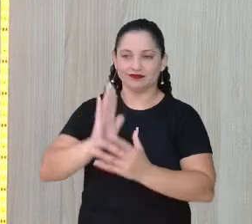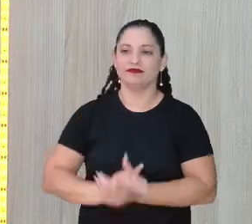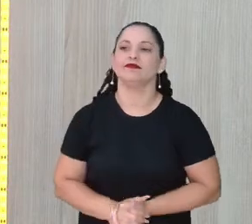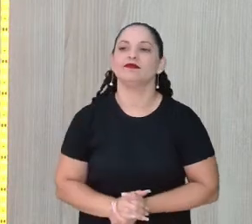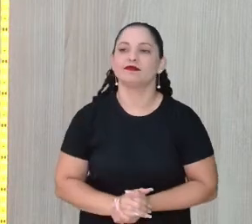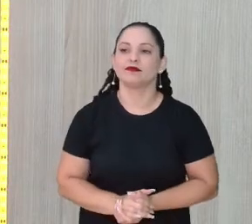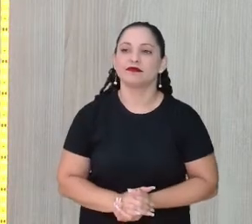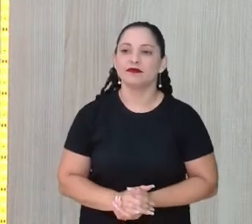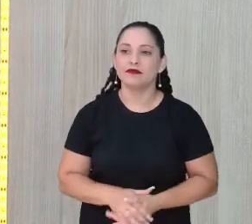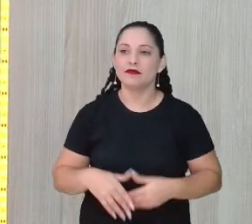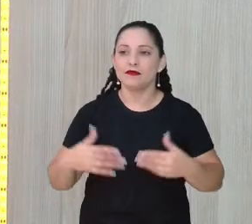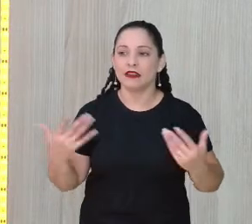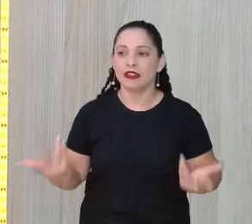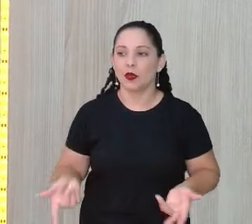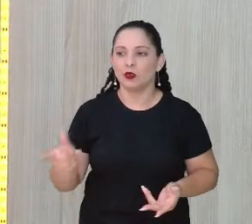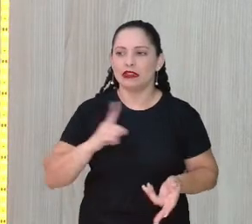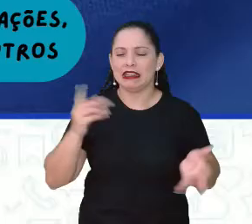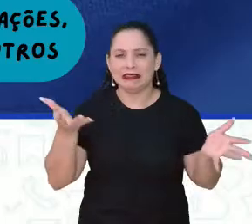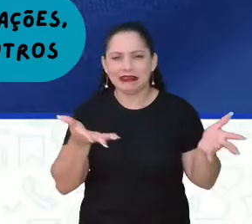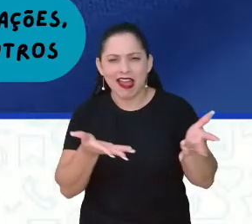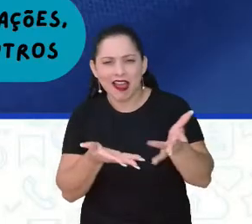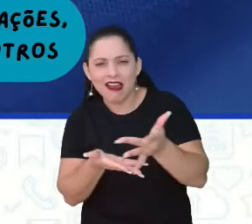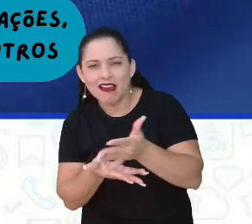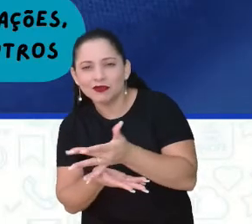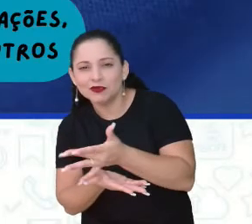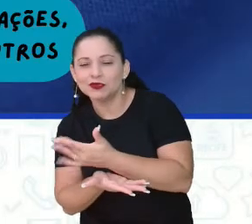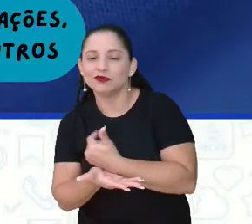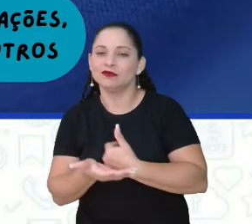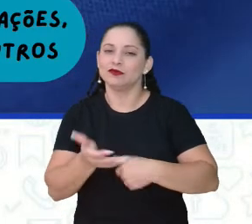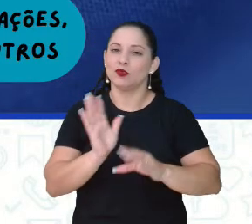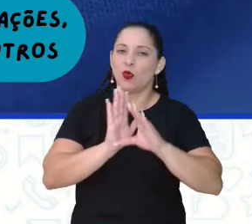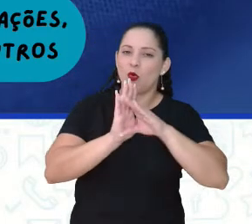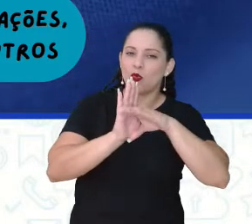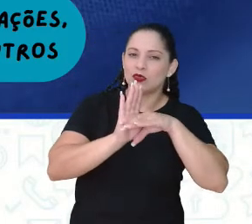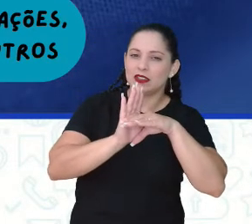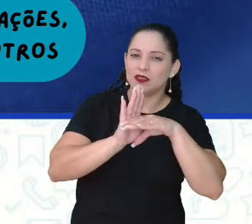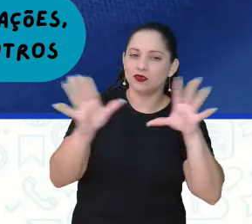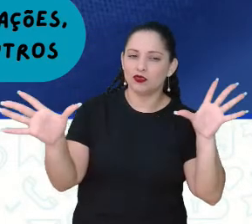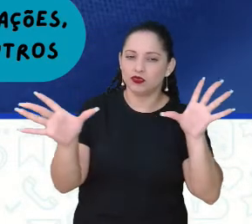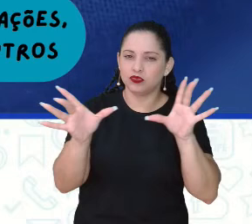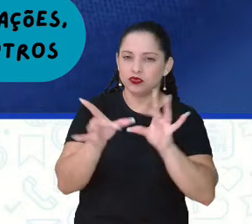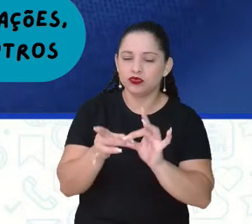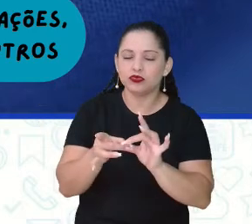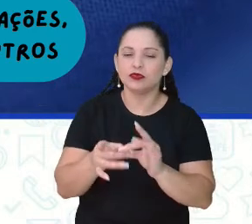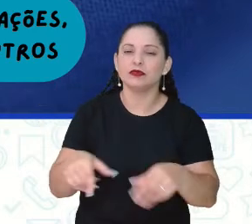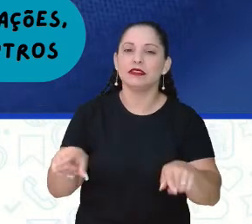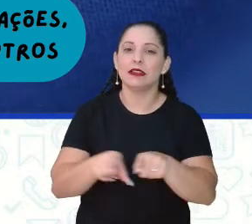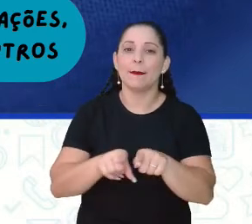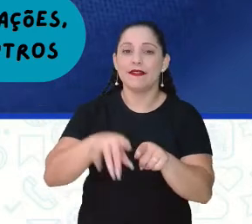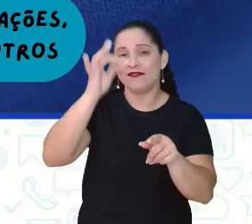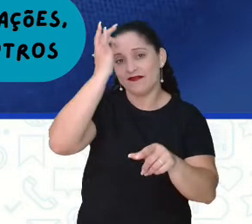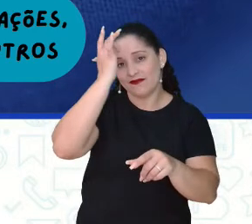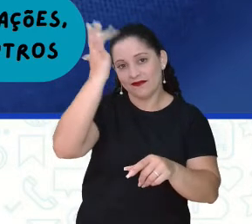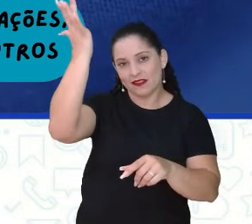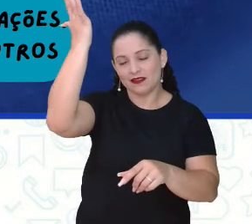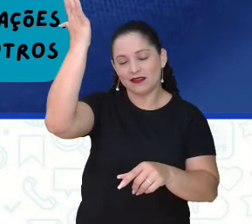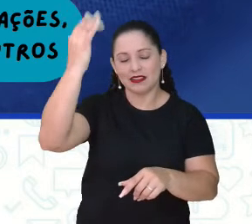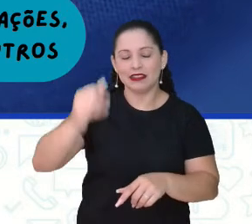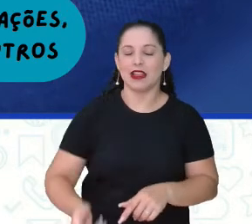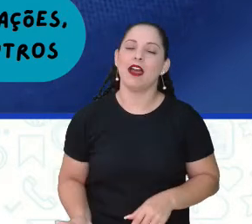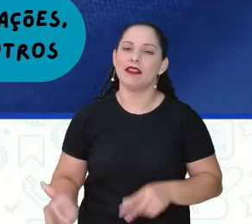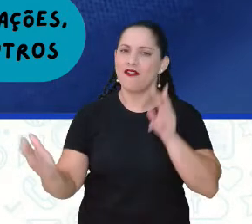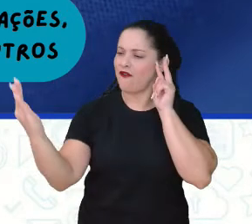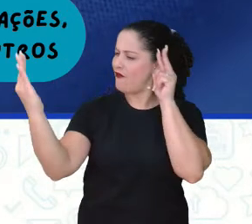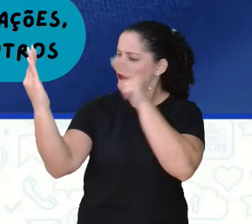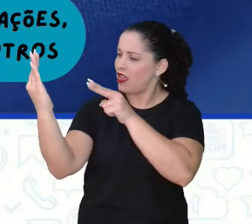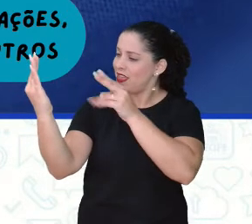Então, registros de dados e conceito de forma atraente. Ele também facilita o